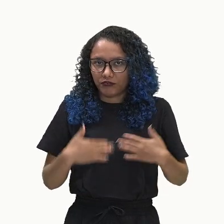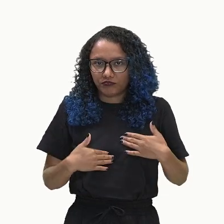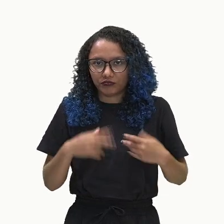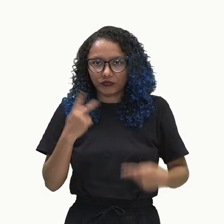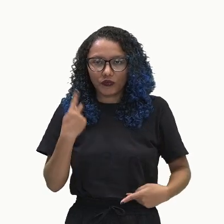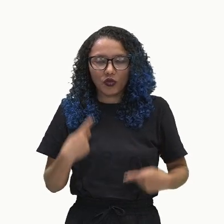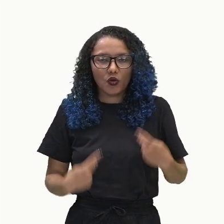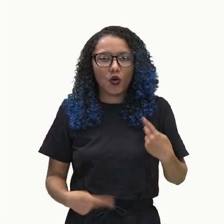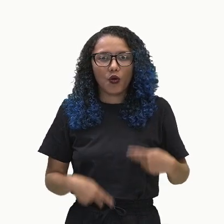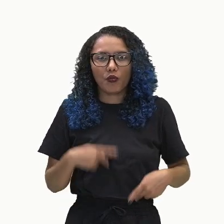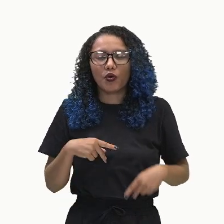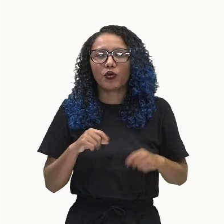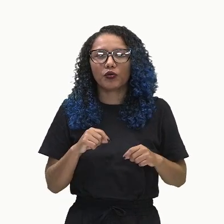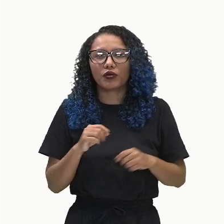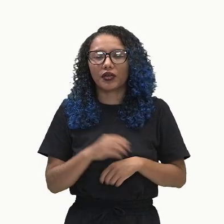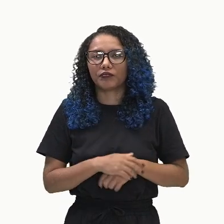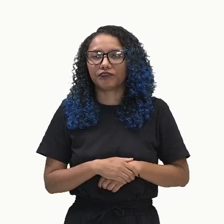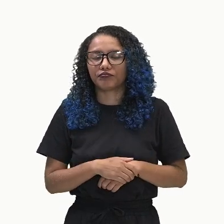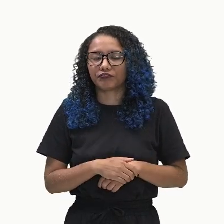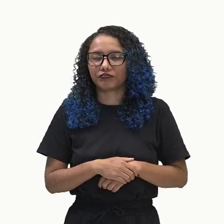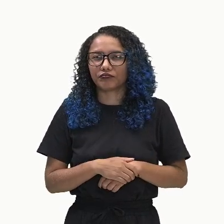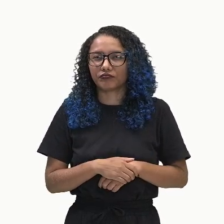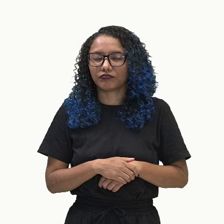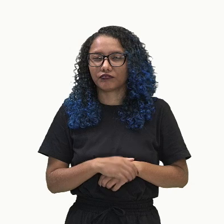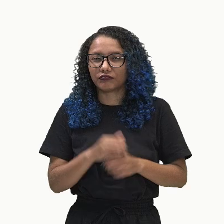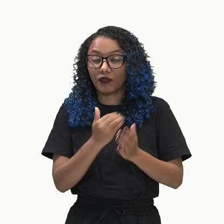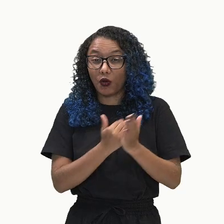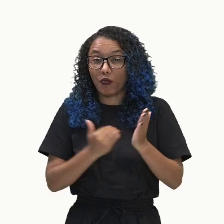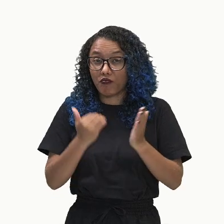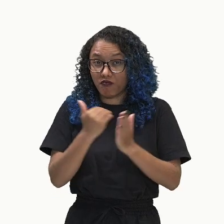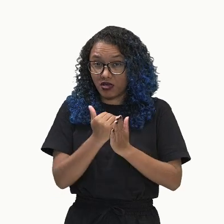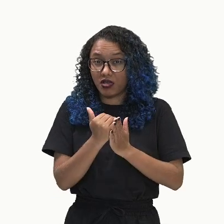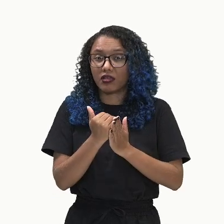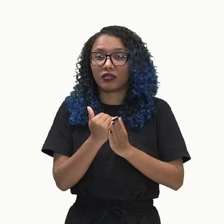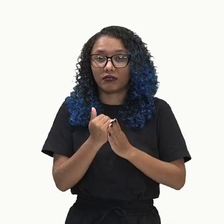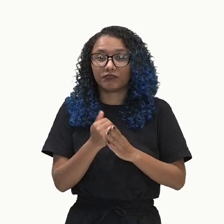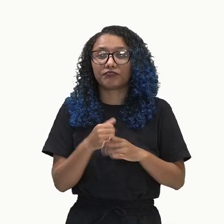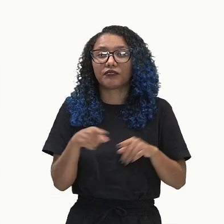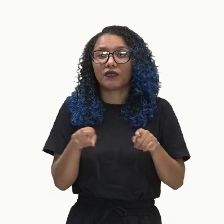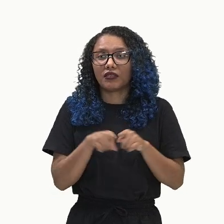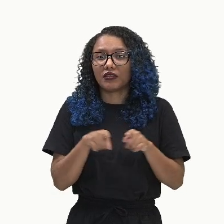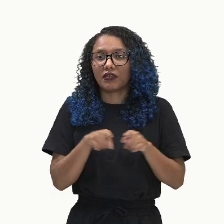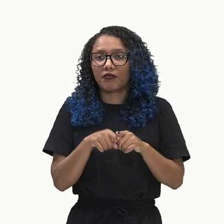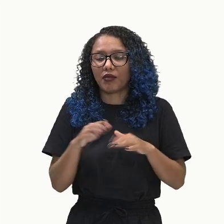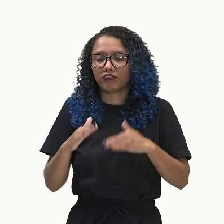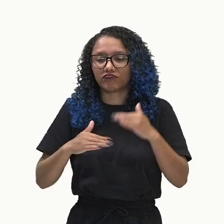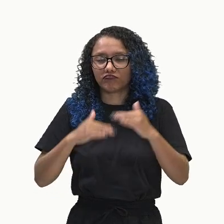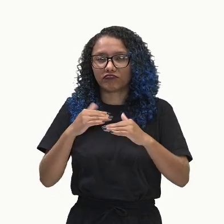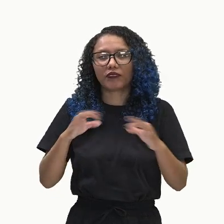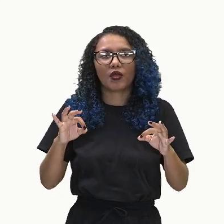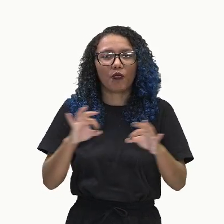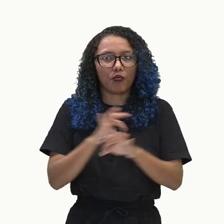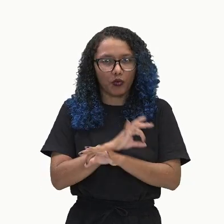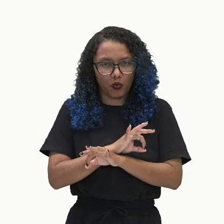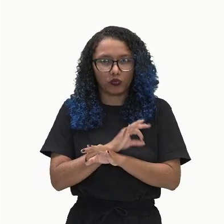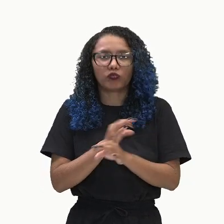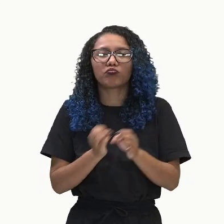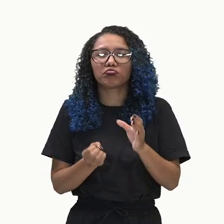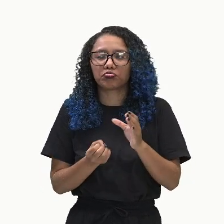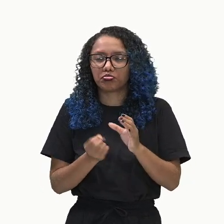hormônios sexuais, maturação sexual do indivíduo, vai ficar apto à reprodução